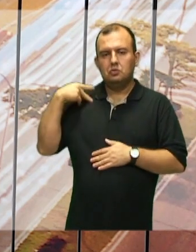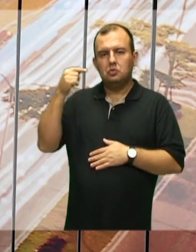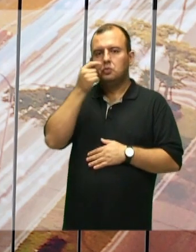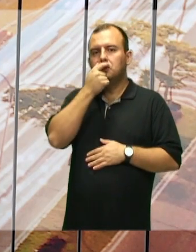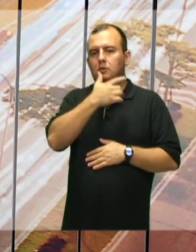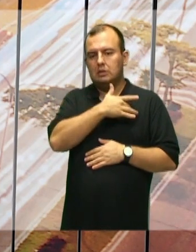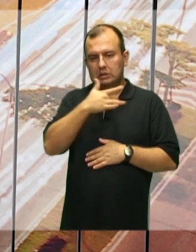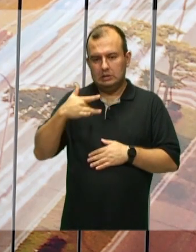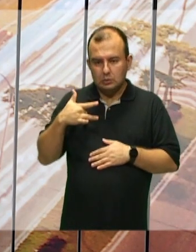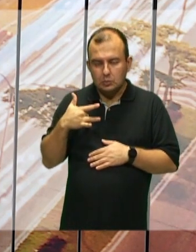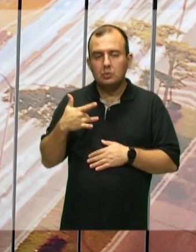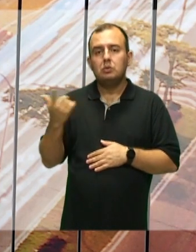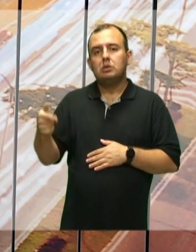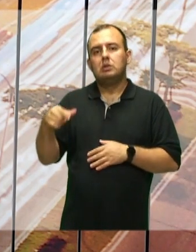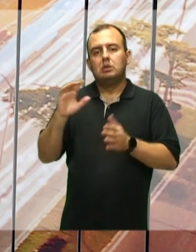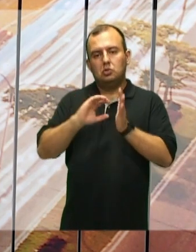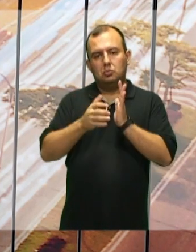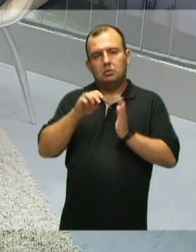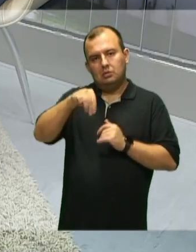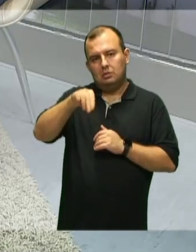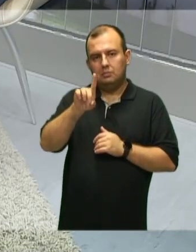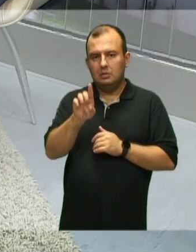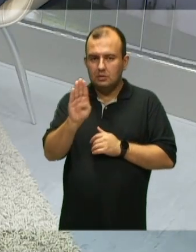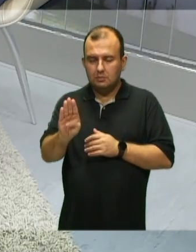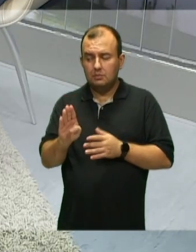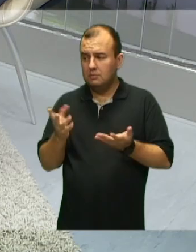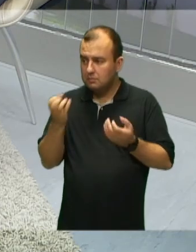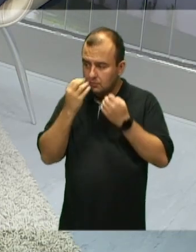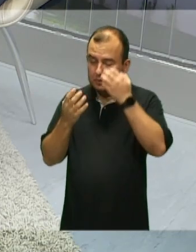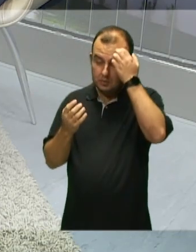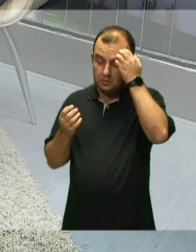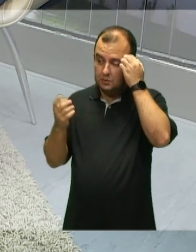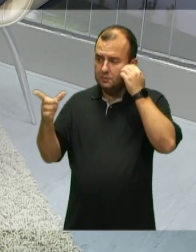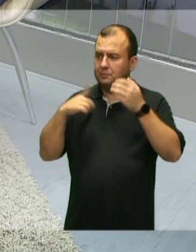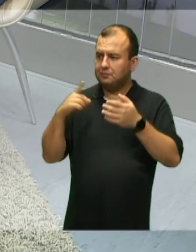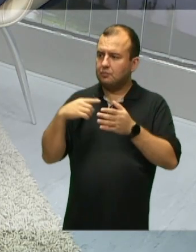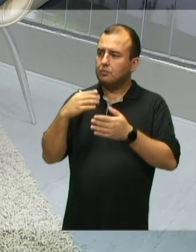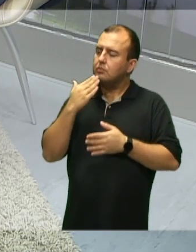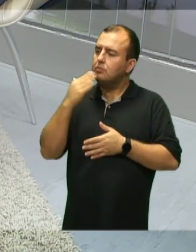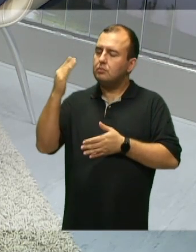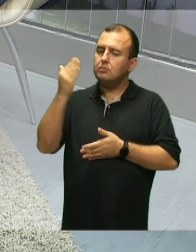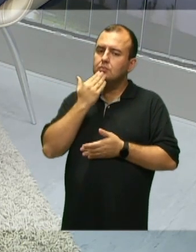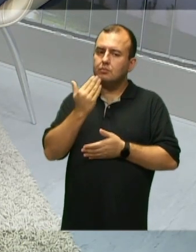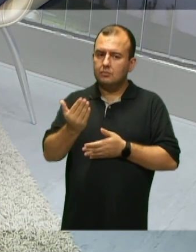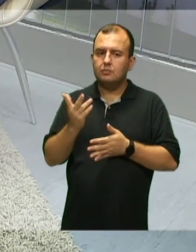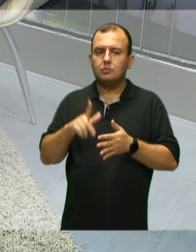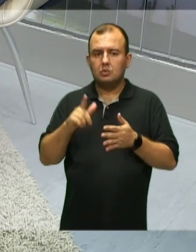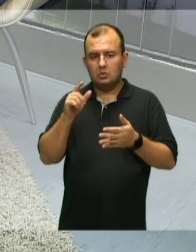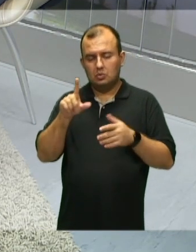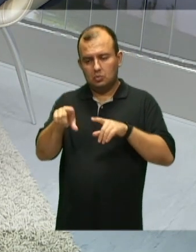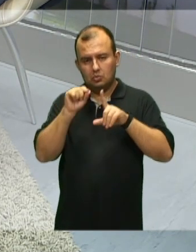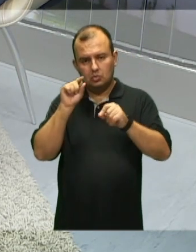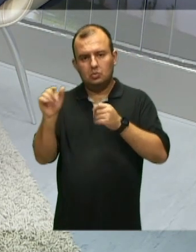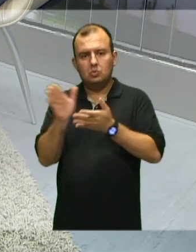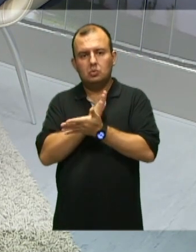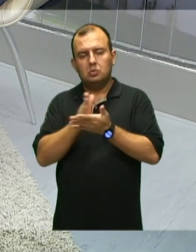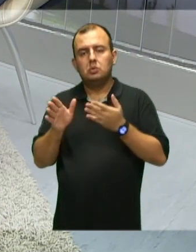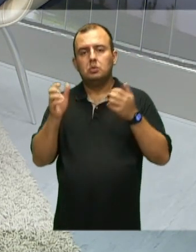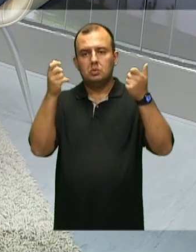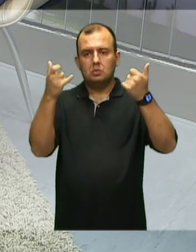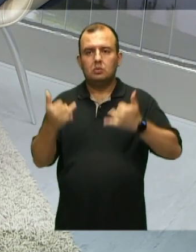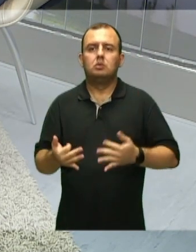Bruno da saúde do MDB bom Vereador eh o senhor tem algumas indicações eh eu selecionei algumas pra gente falar